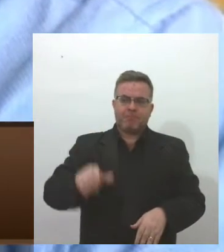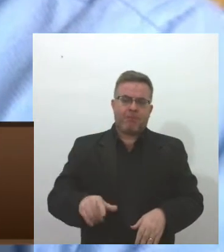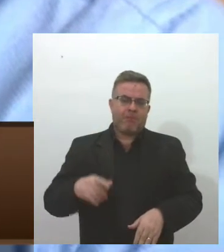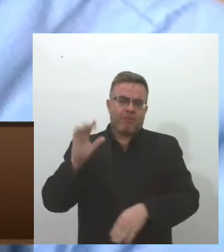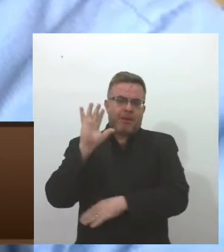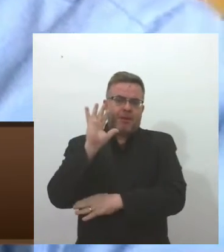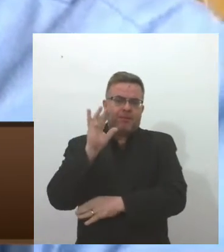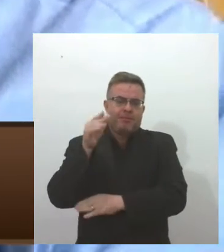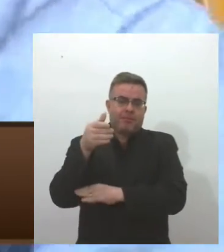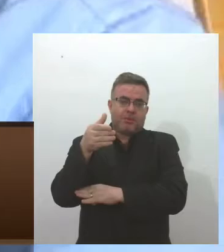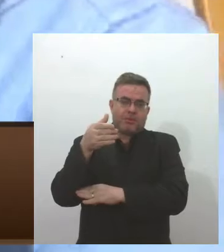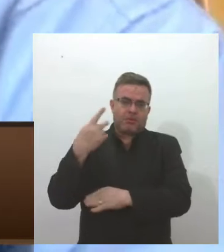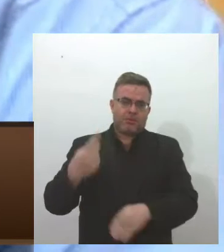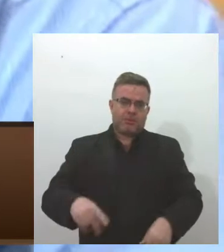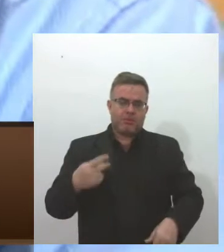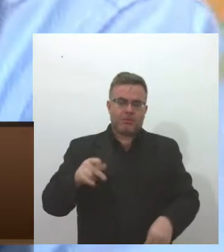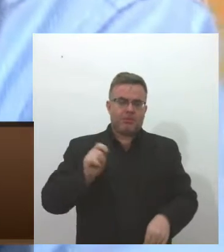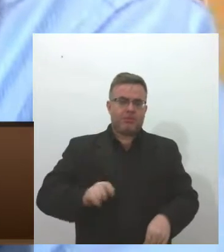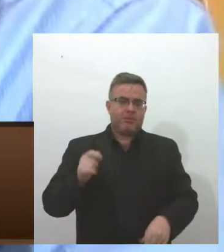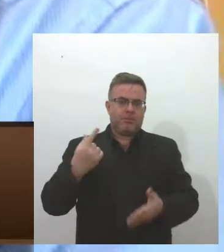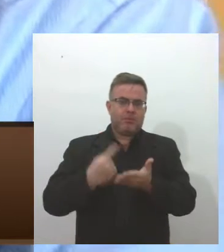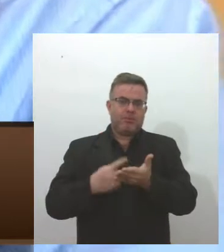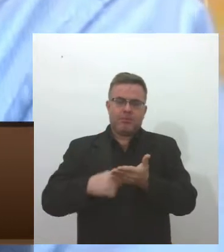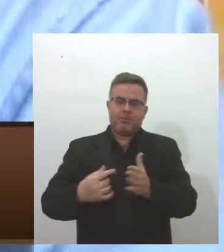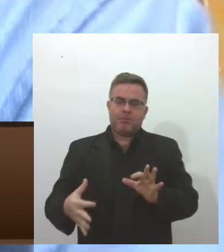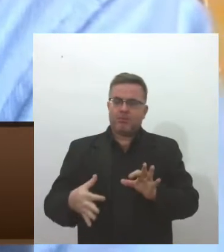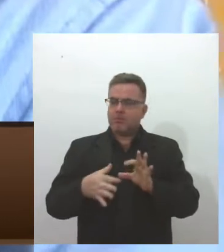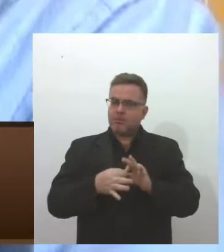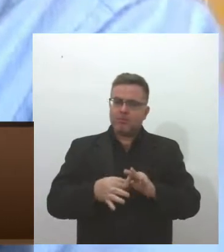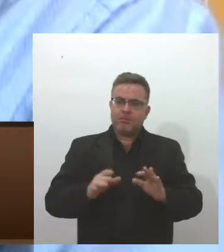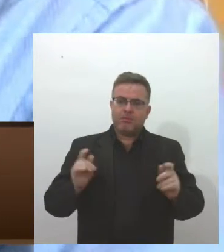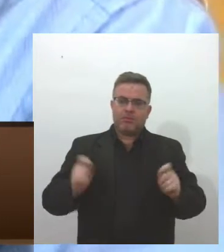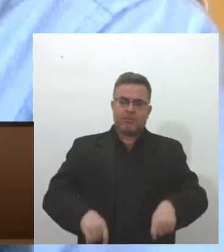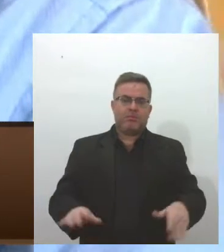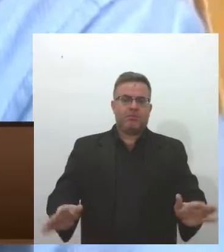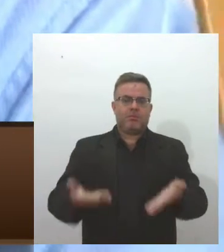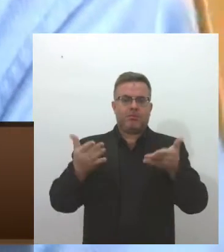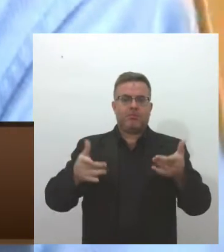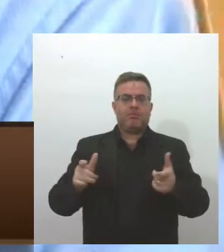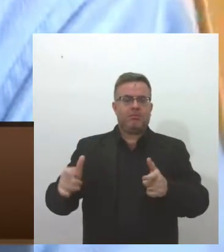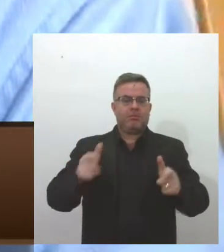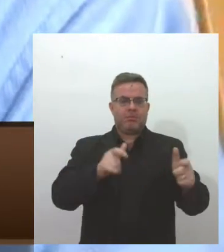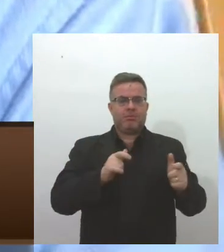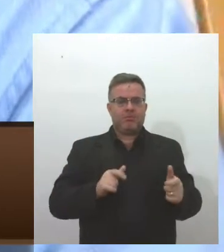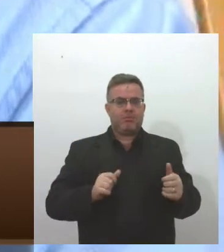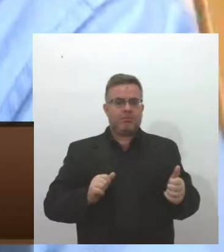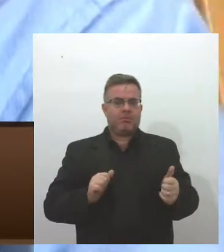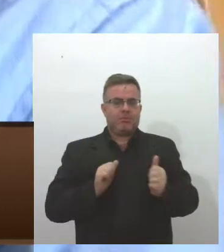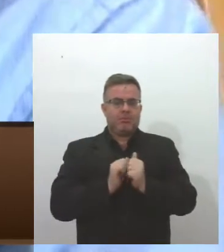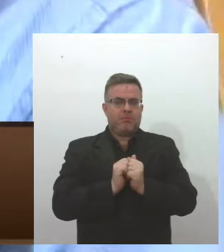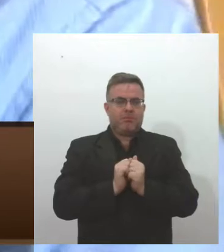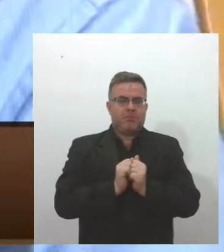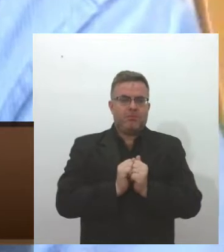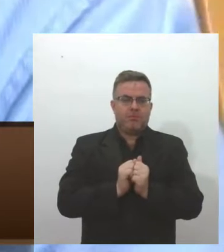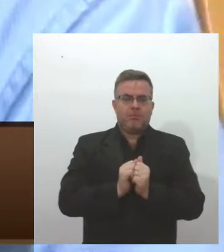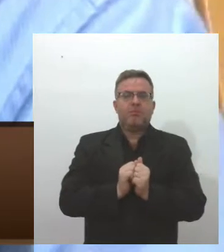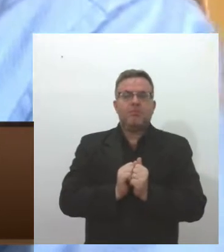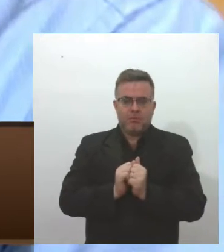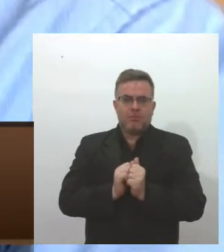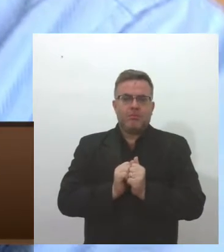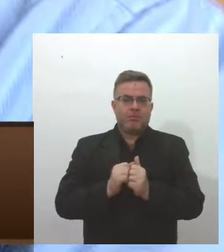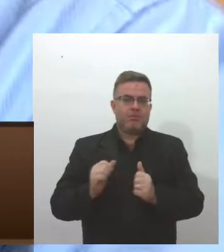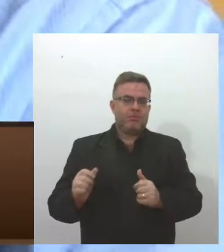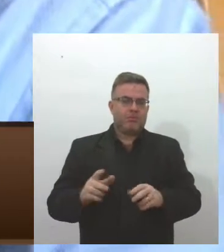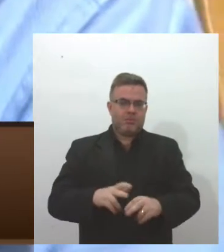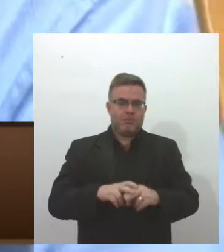nosso estado, convênios, para que possamos promover o destino Sergipe junto a operadoras importantes do